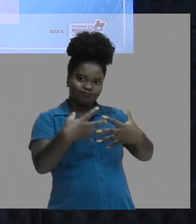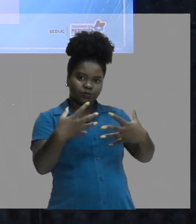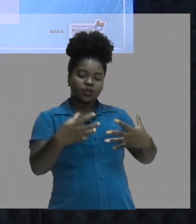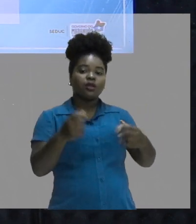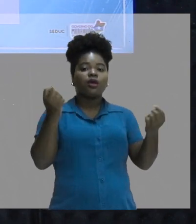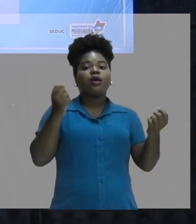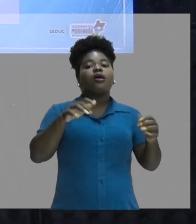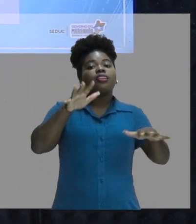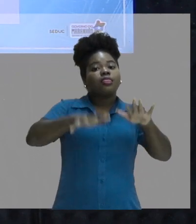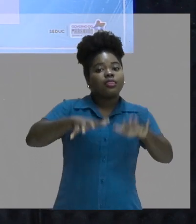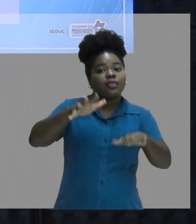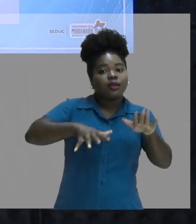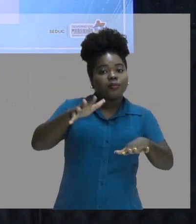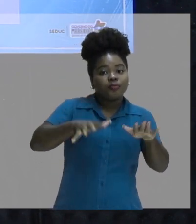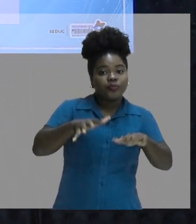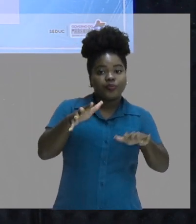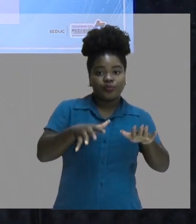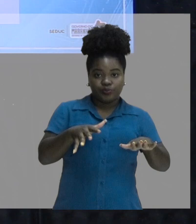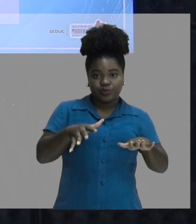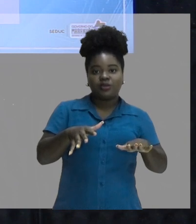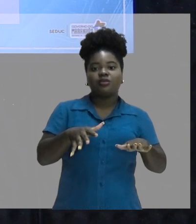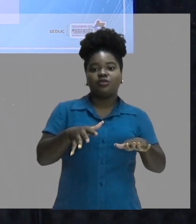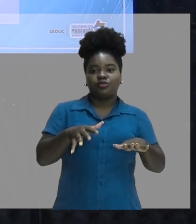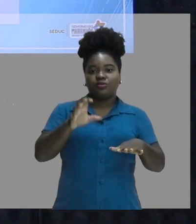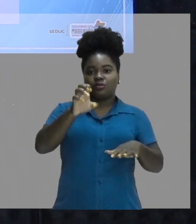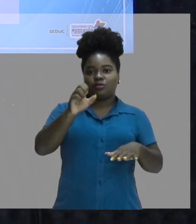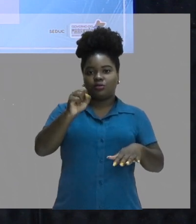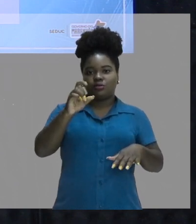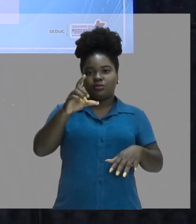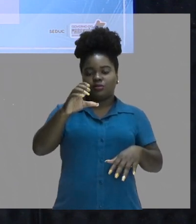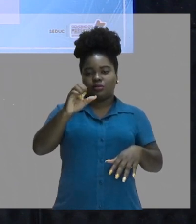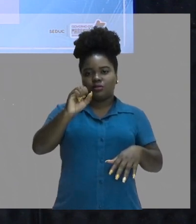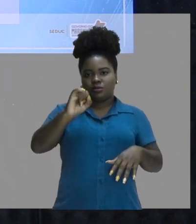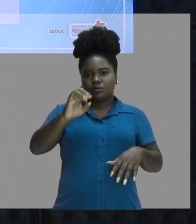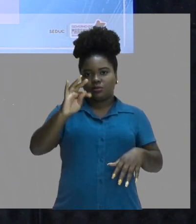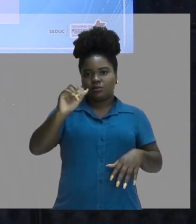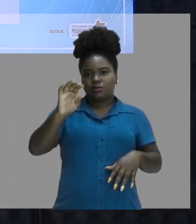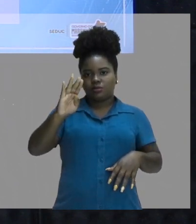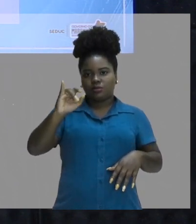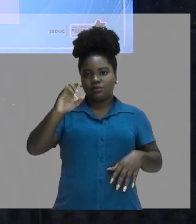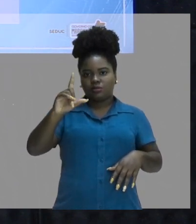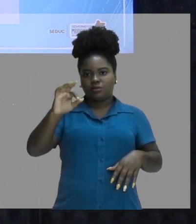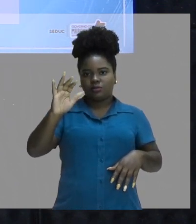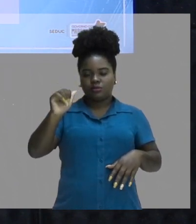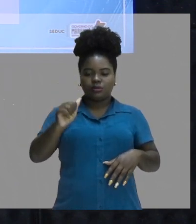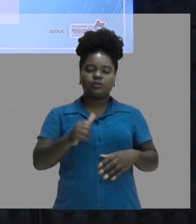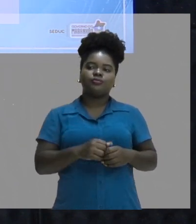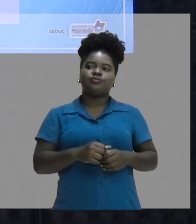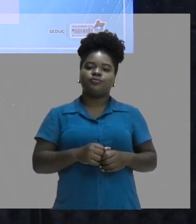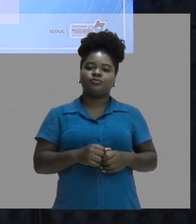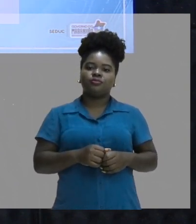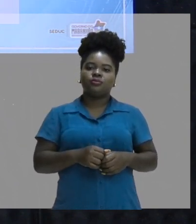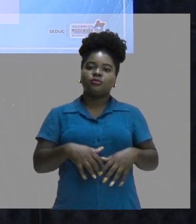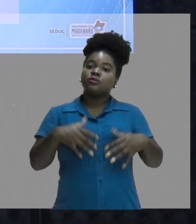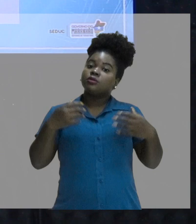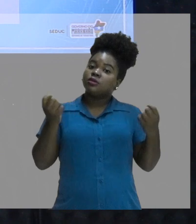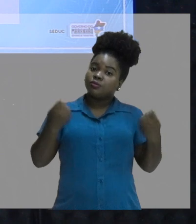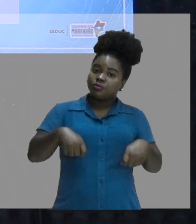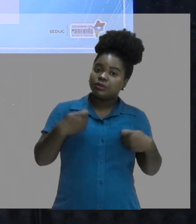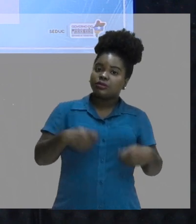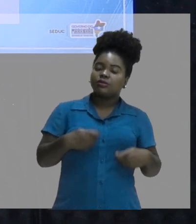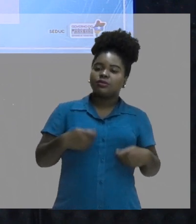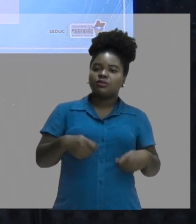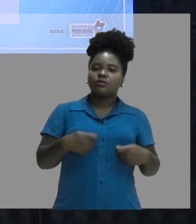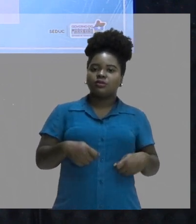informação, depende de uma certa excitabilidade, que é dada através de uma unidade motora,